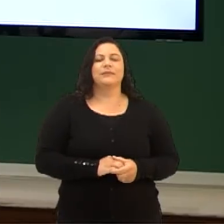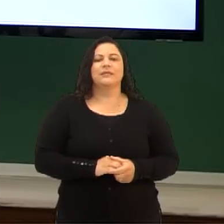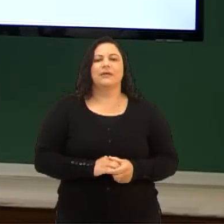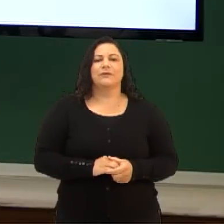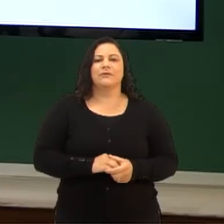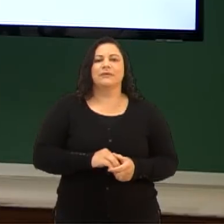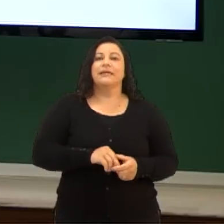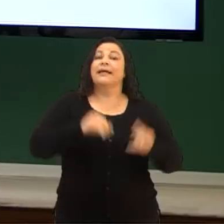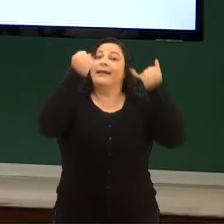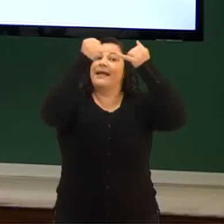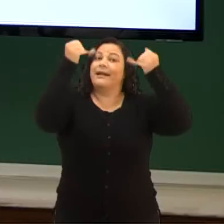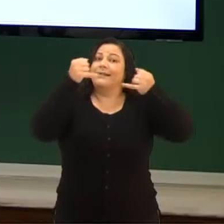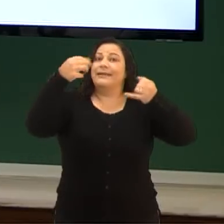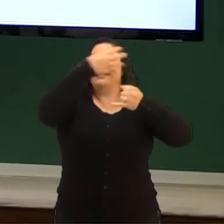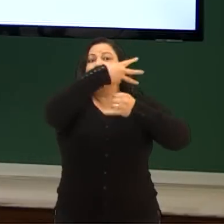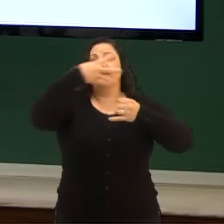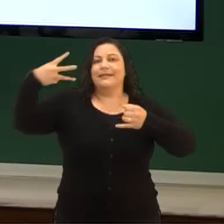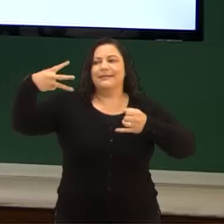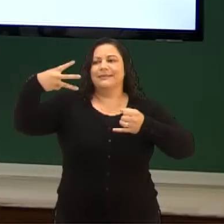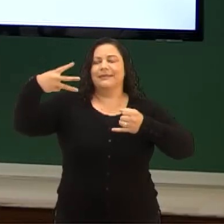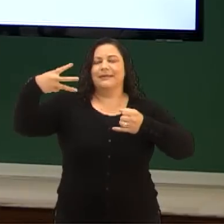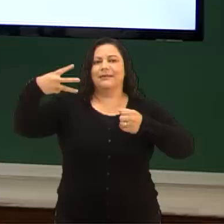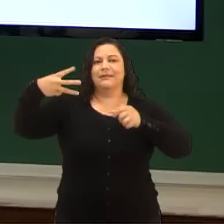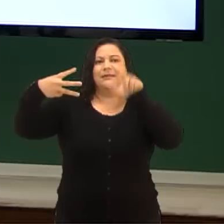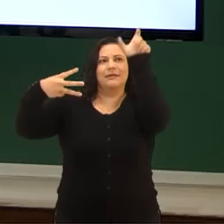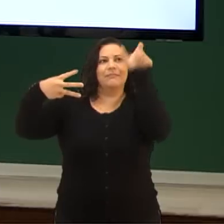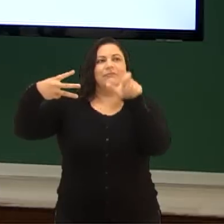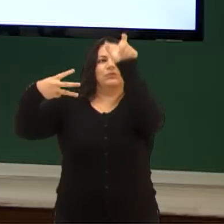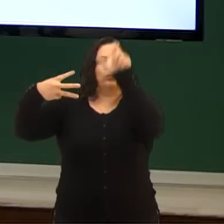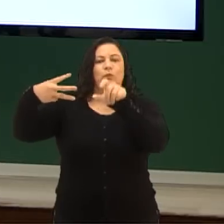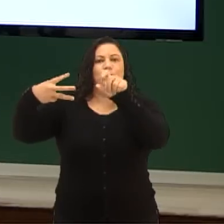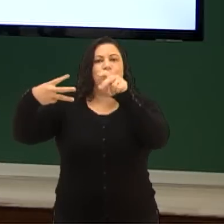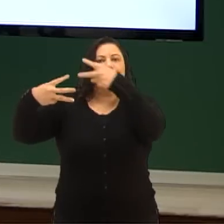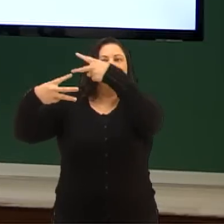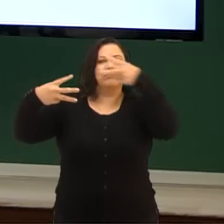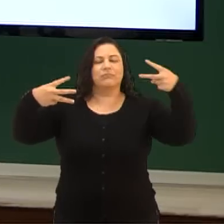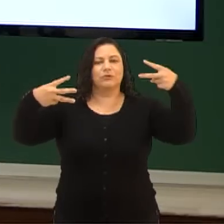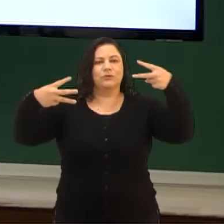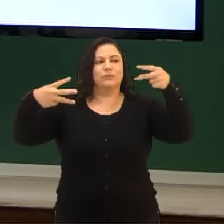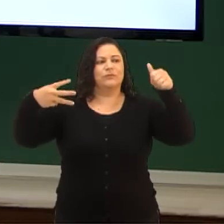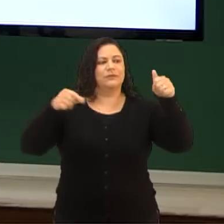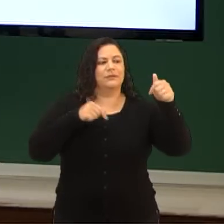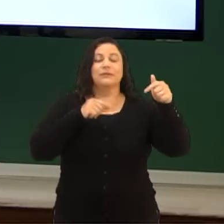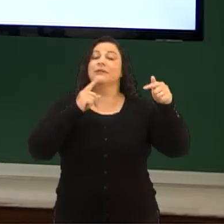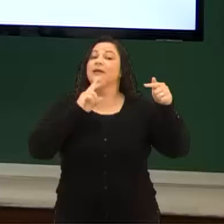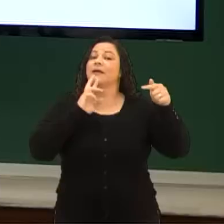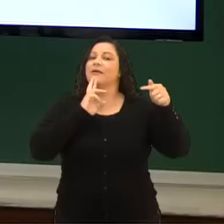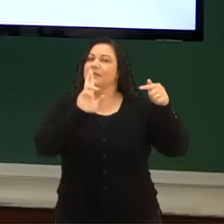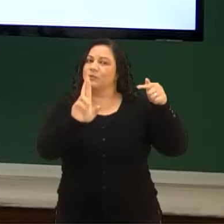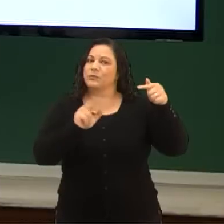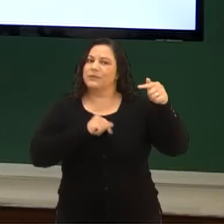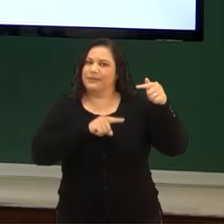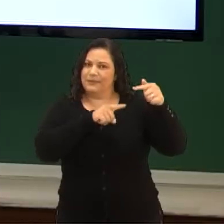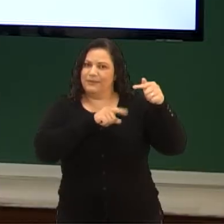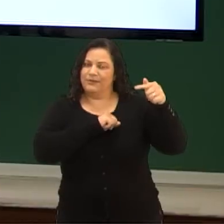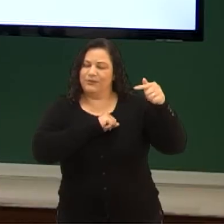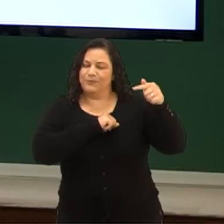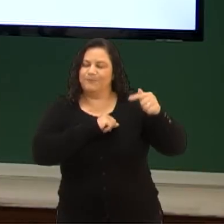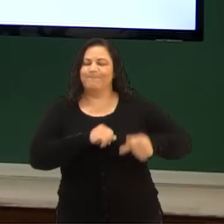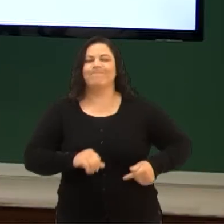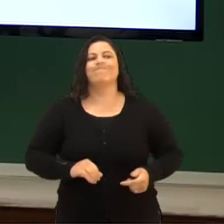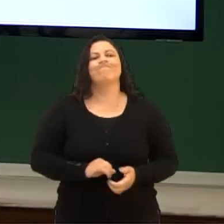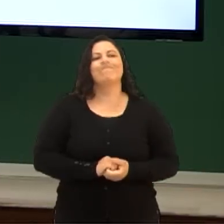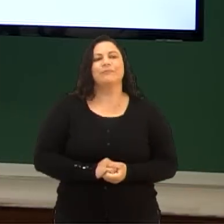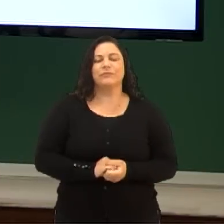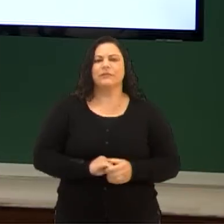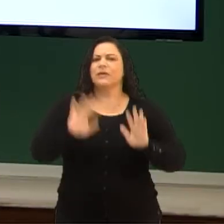na segunda coluna vai ser o 7. E você faz isso com todos. Isso é montar uma matriz. Beleza?